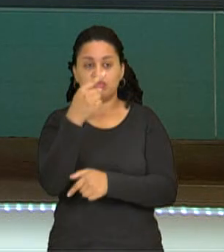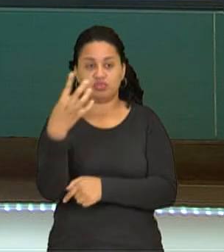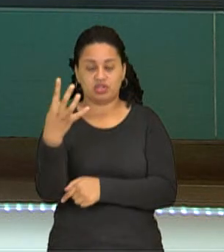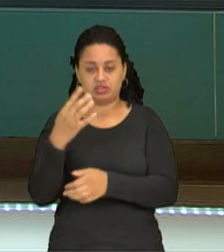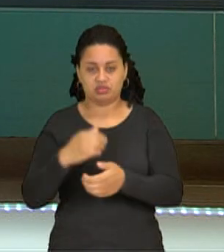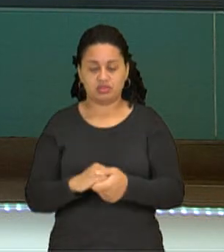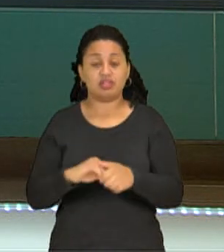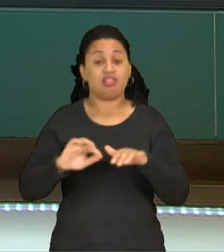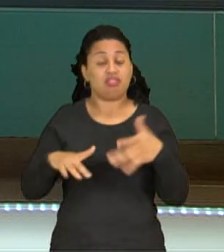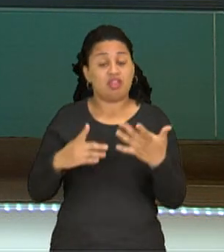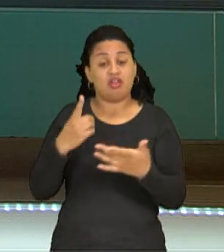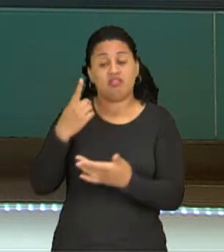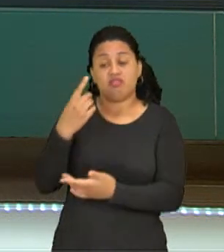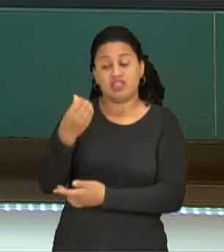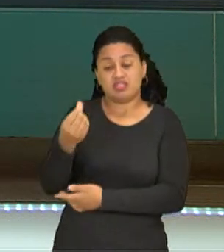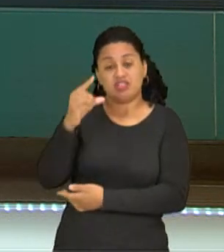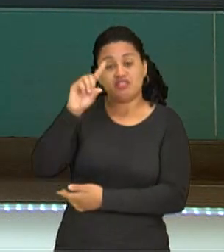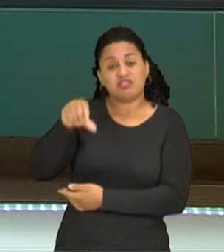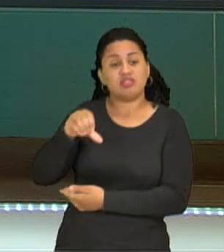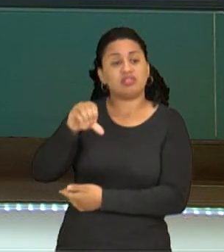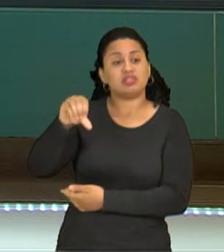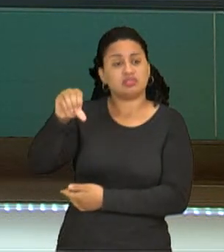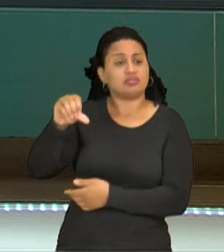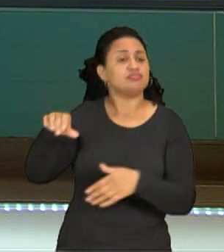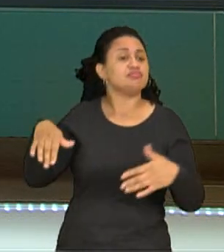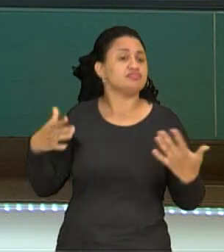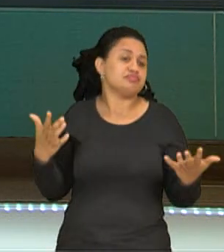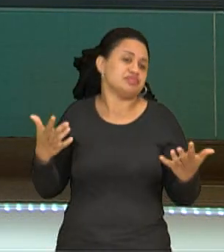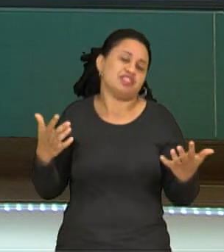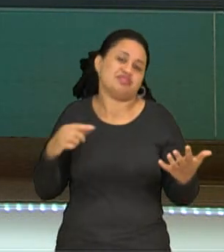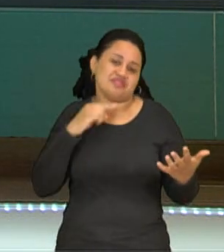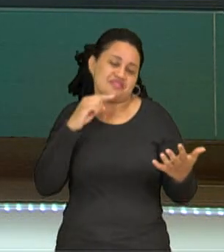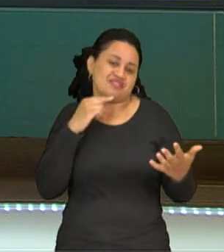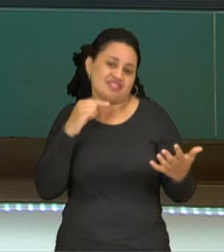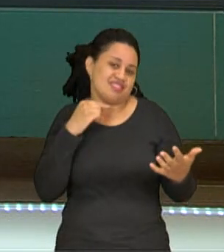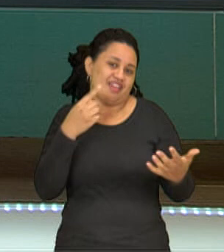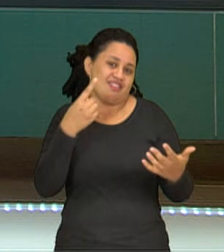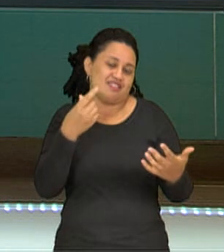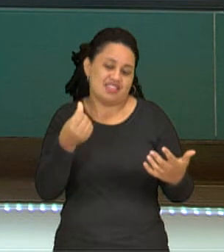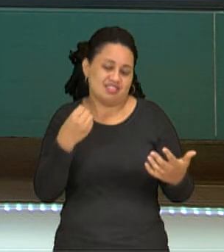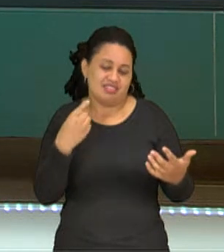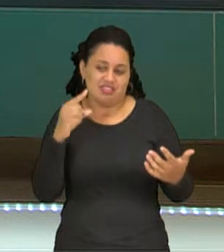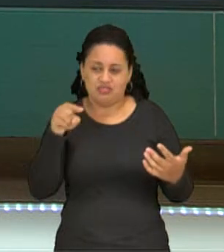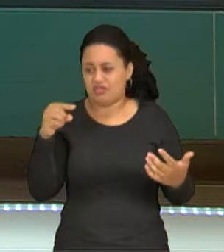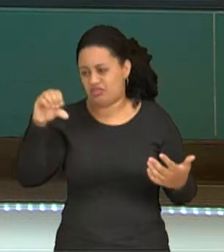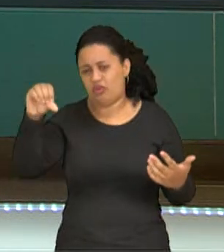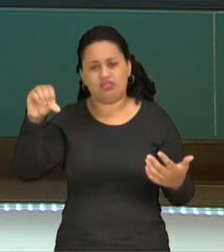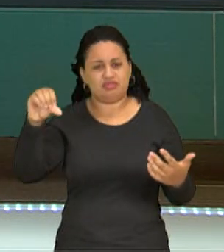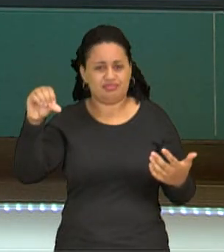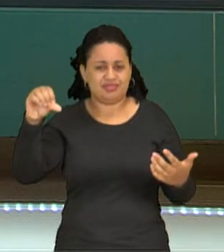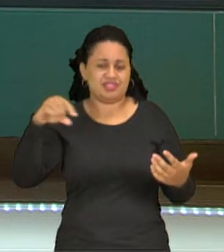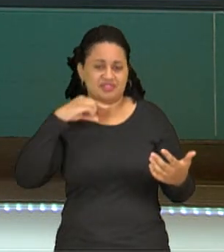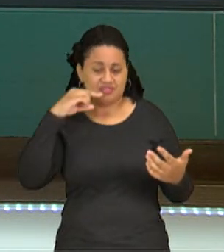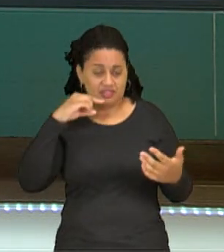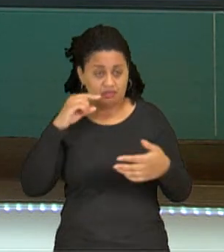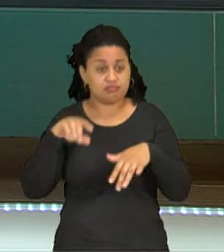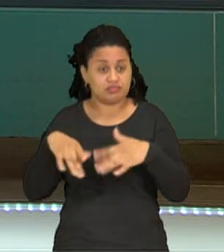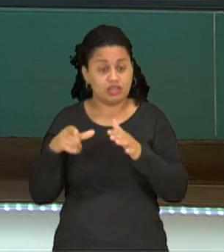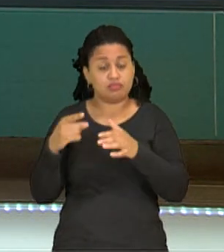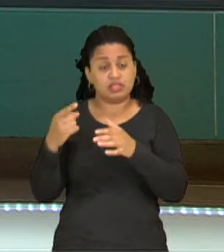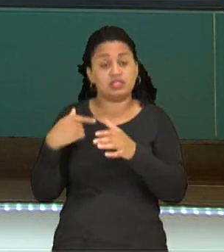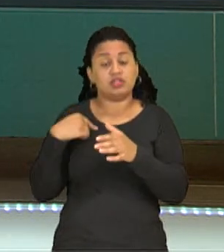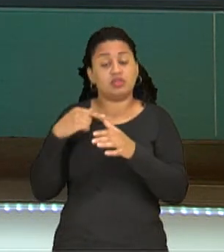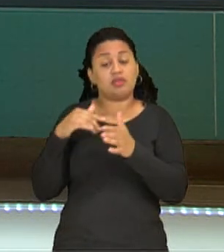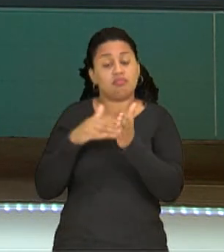deu 26,9. Ou seja, não tem como eu pegar menos de uma lata. O mínimo necessário em latas